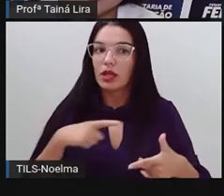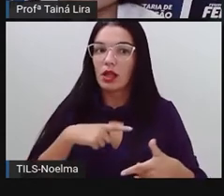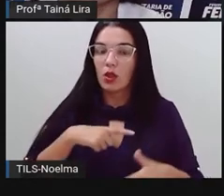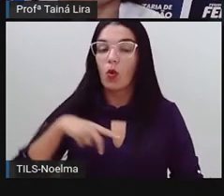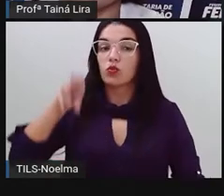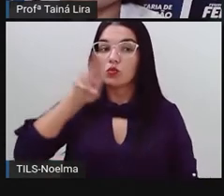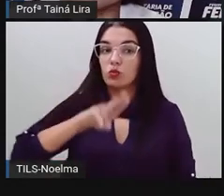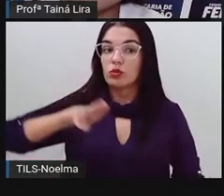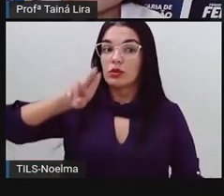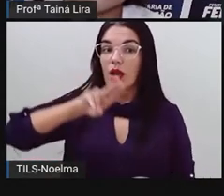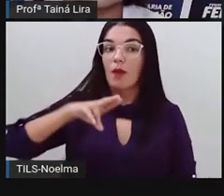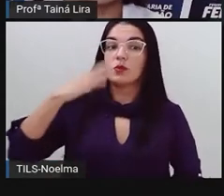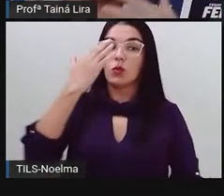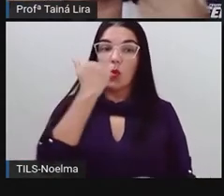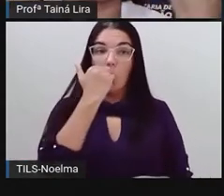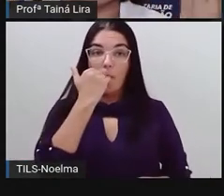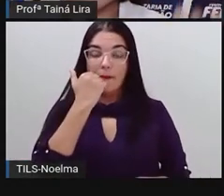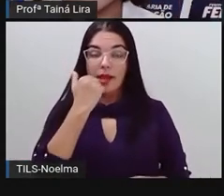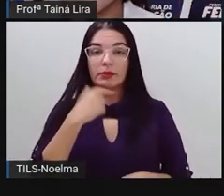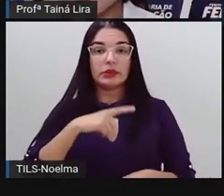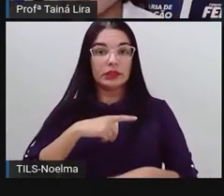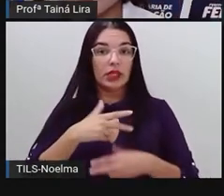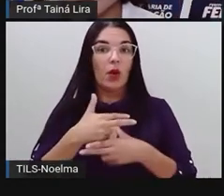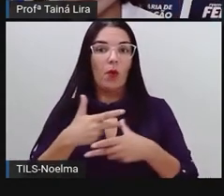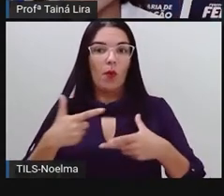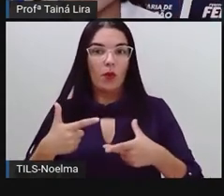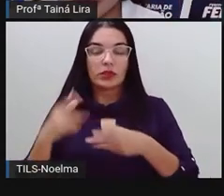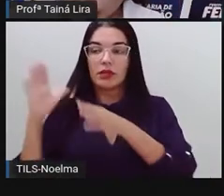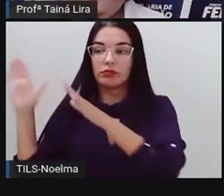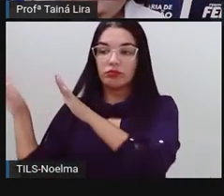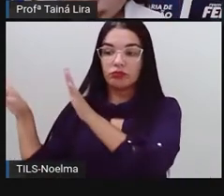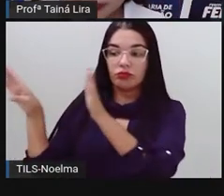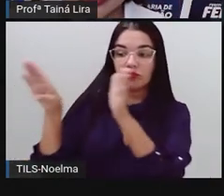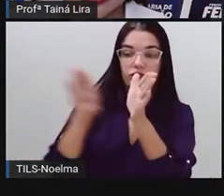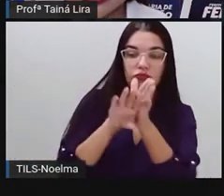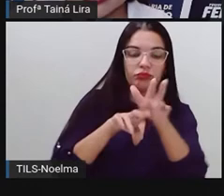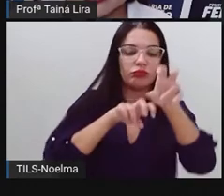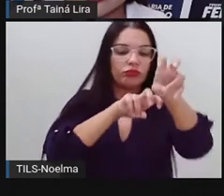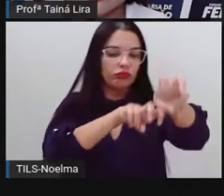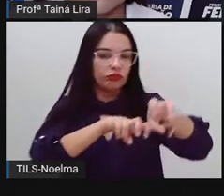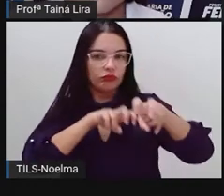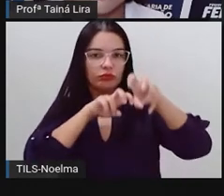aqui é só um produtos que vem da zona rural